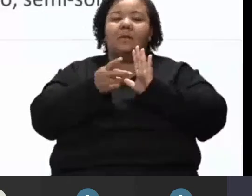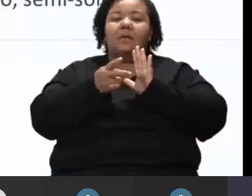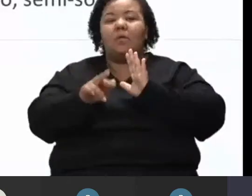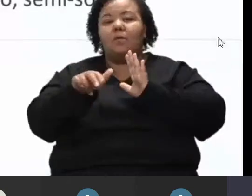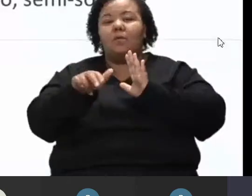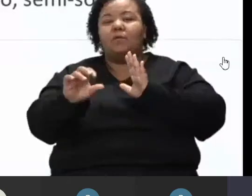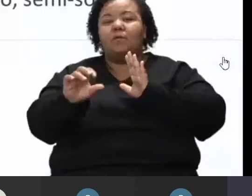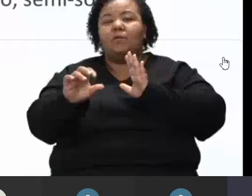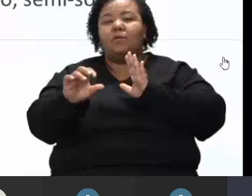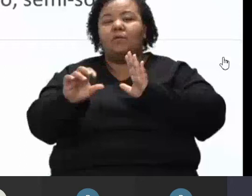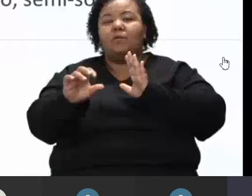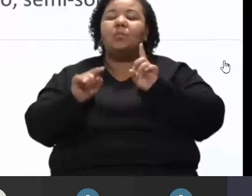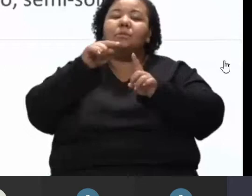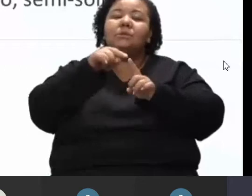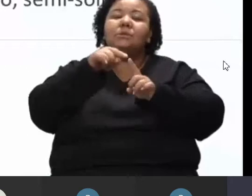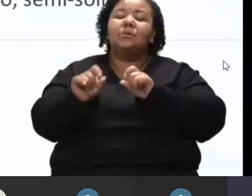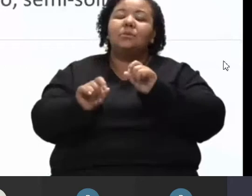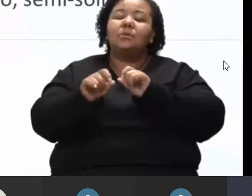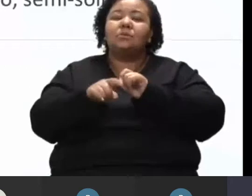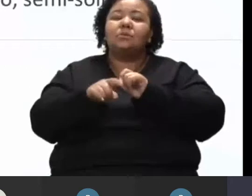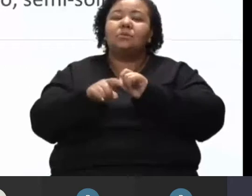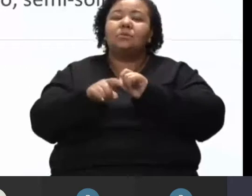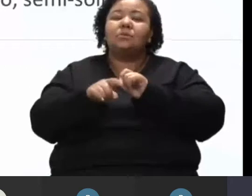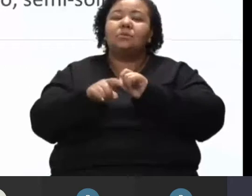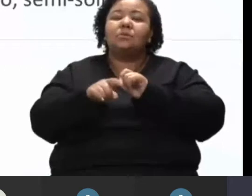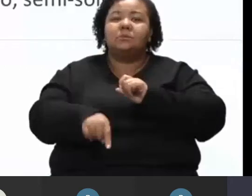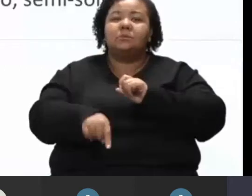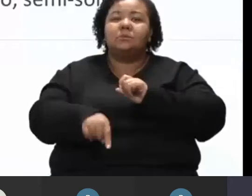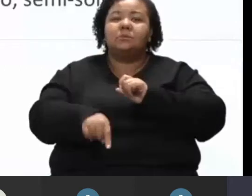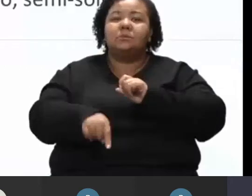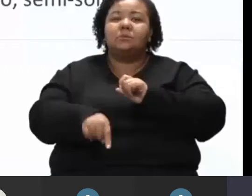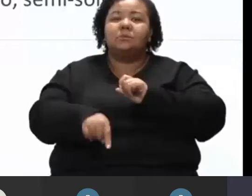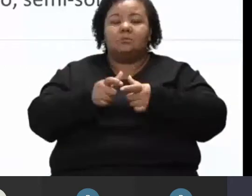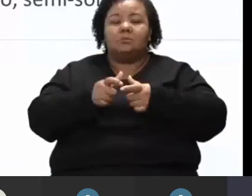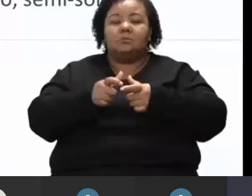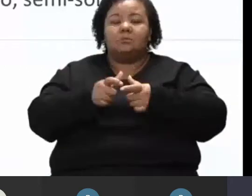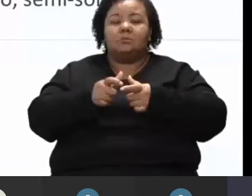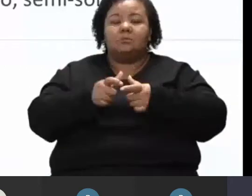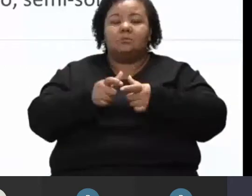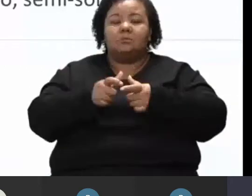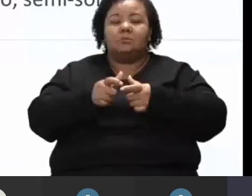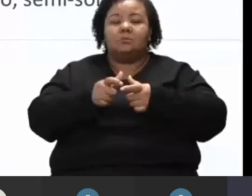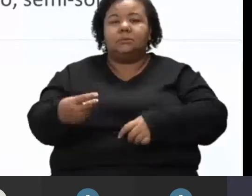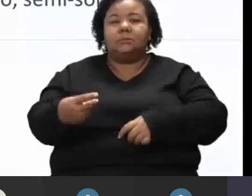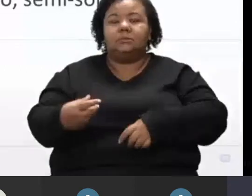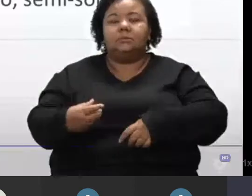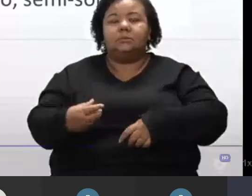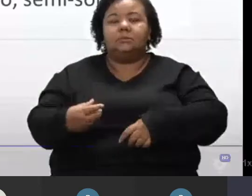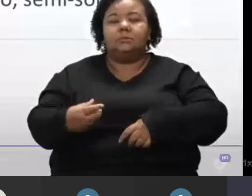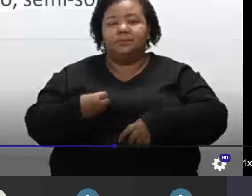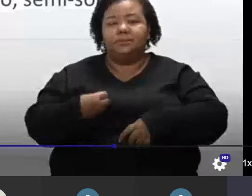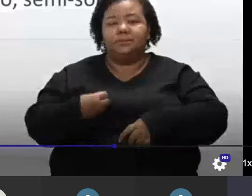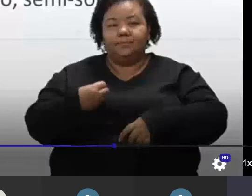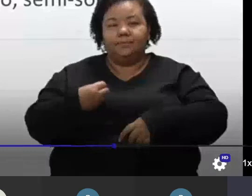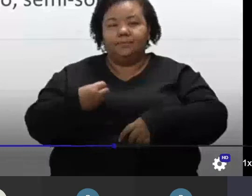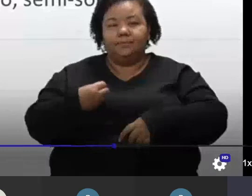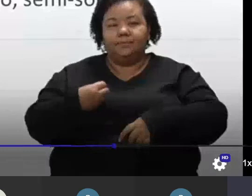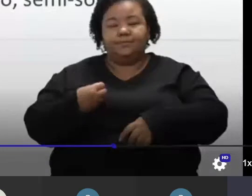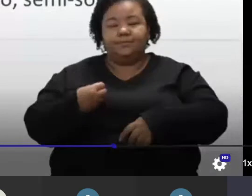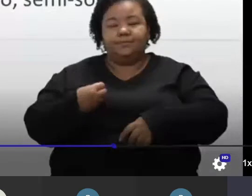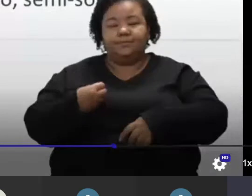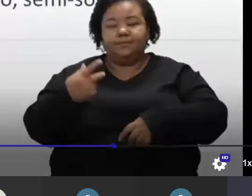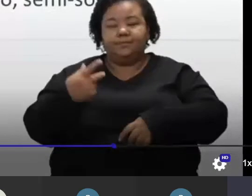que é o objetivo? Eles vão, então, gerar a reprodução e a sobrevivência desse micro-organismo.